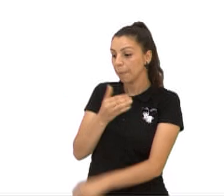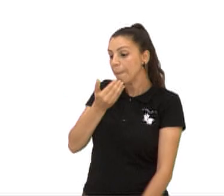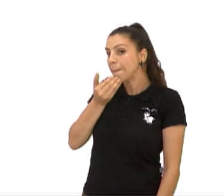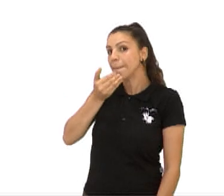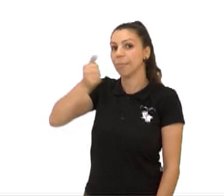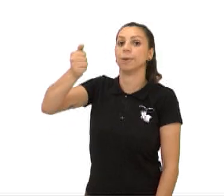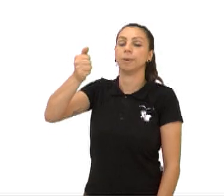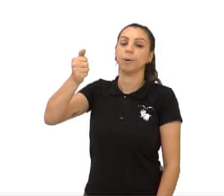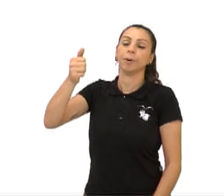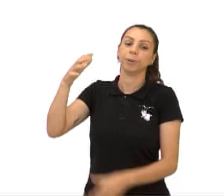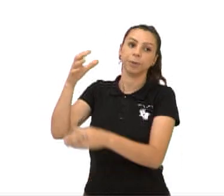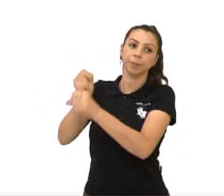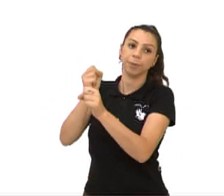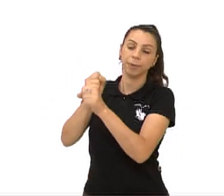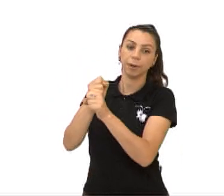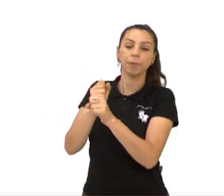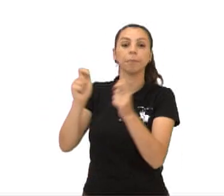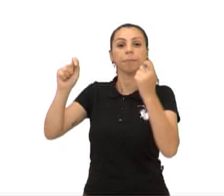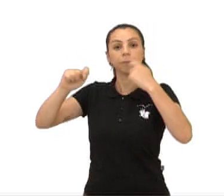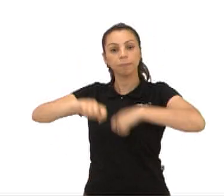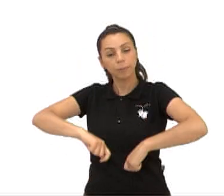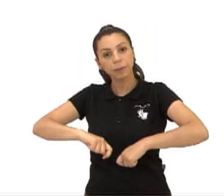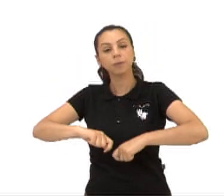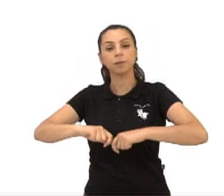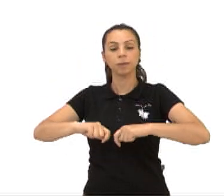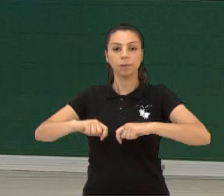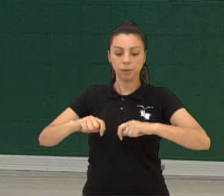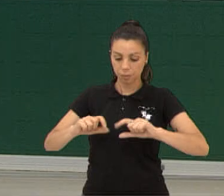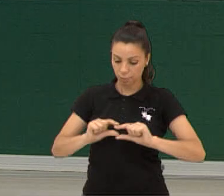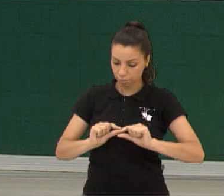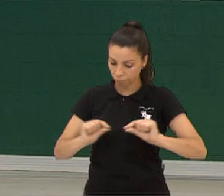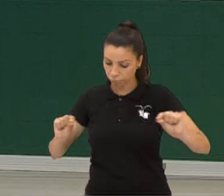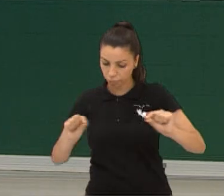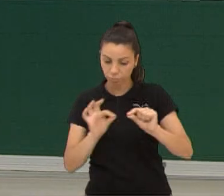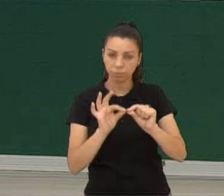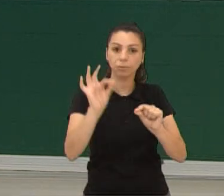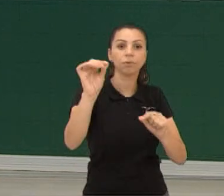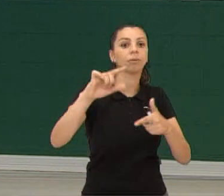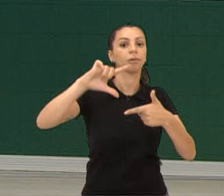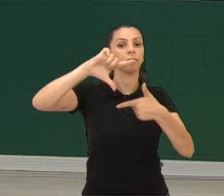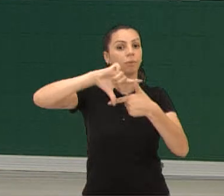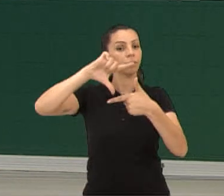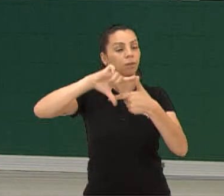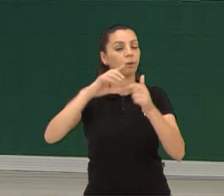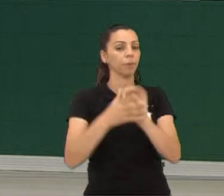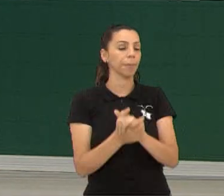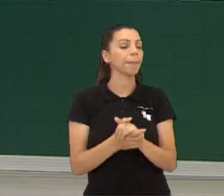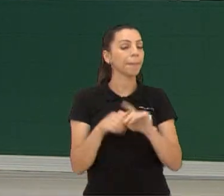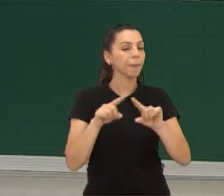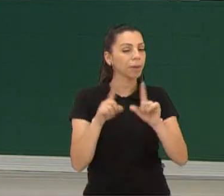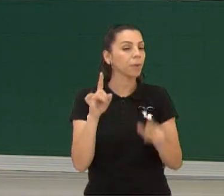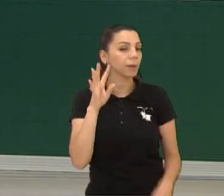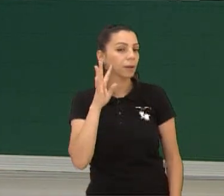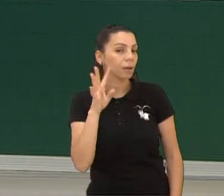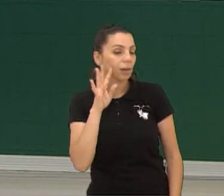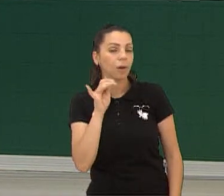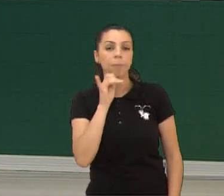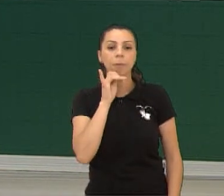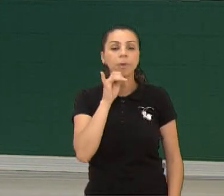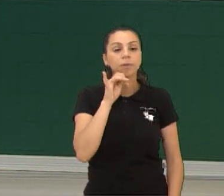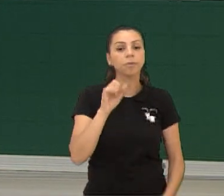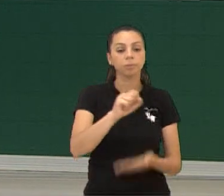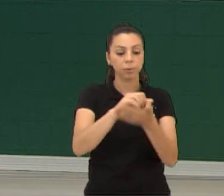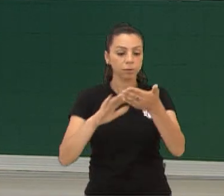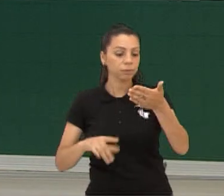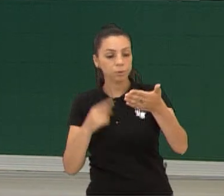área total é fazer o quê? O cálculo da área do retângulo. Mas quer ver que legal? E se a gente tivesse um